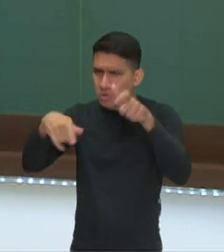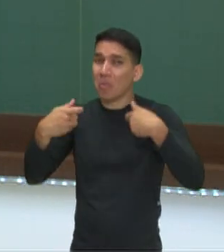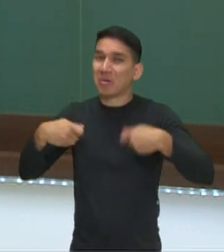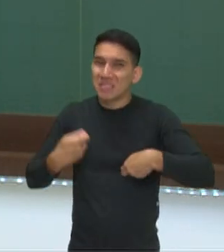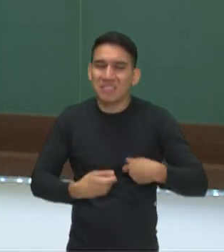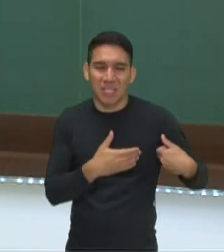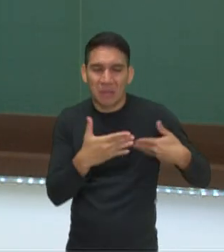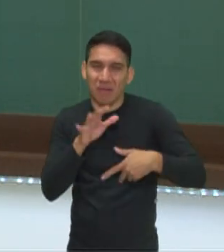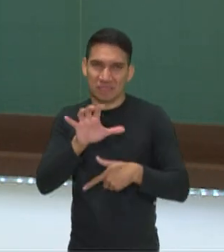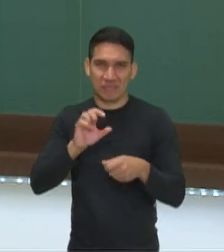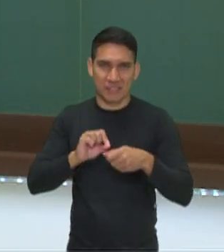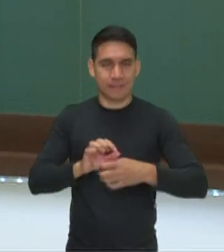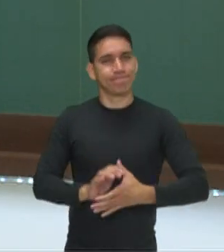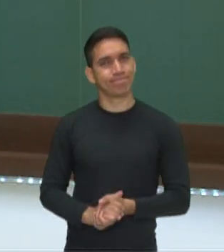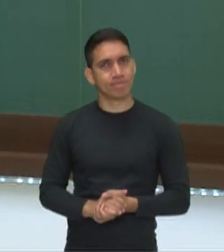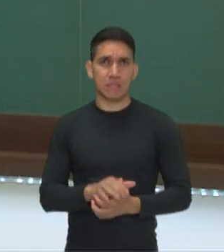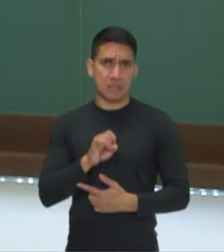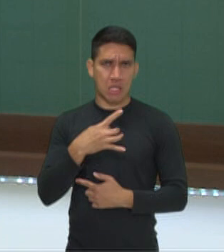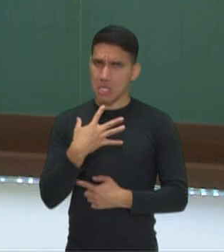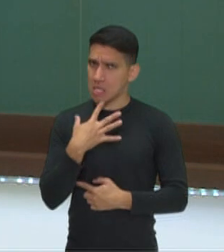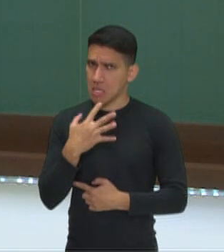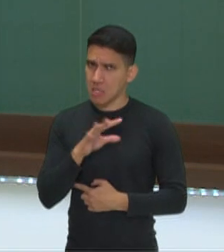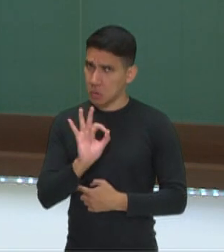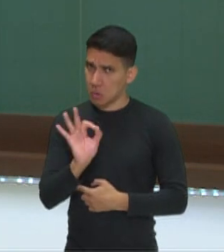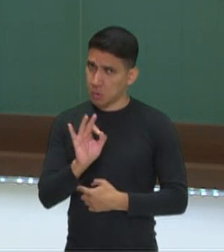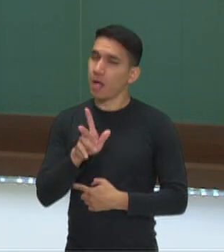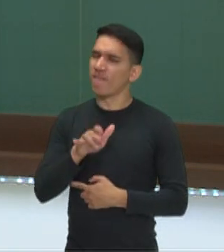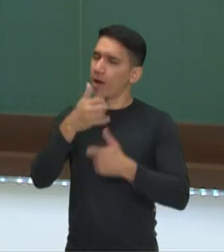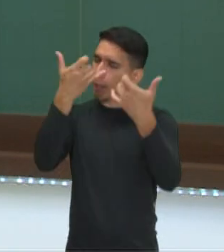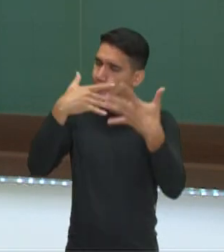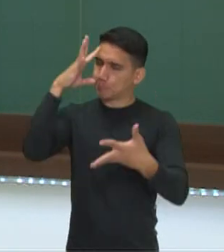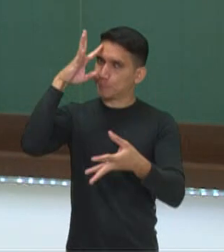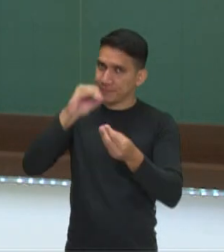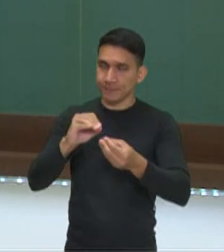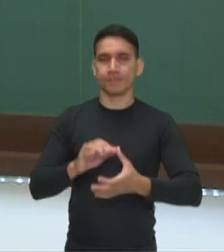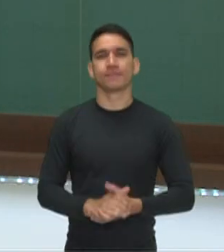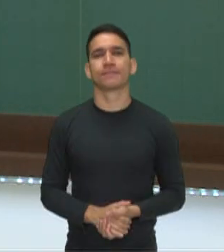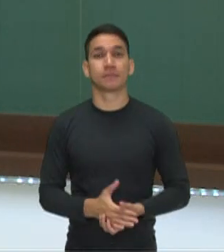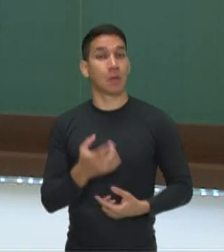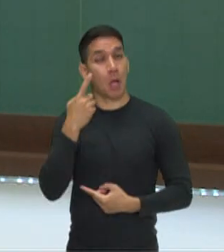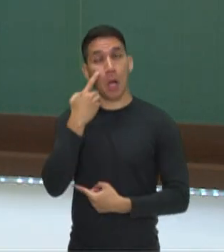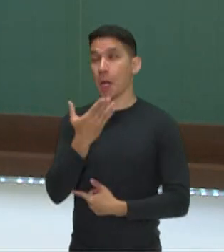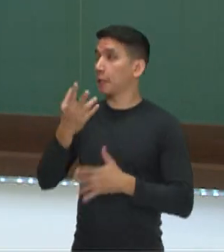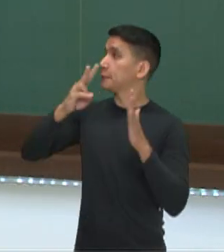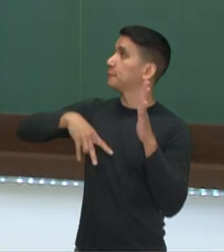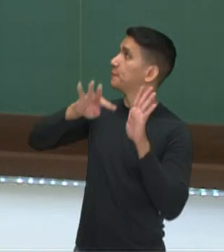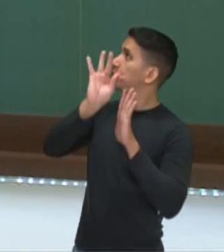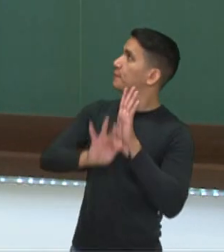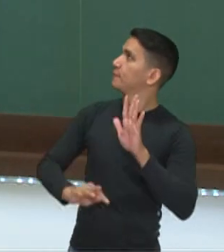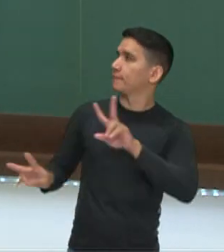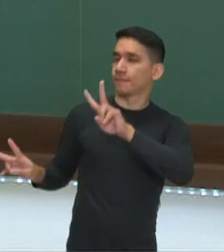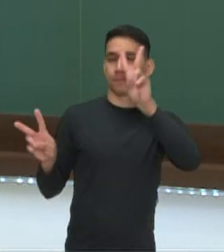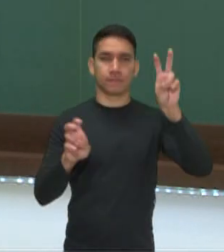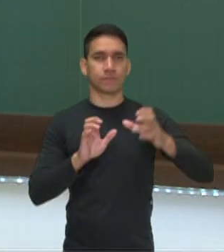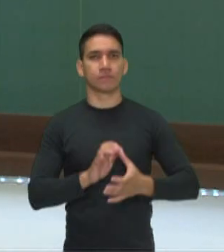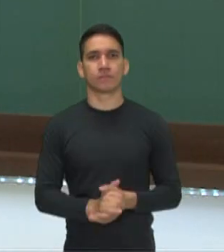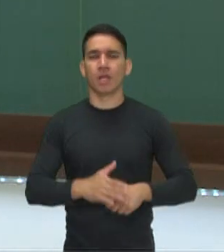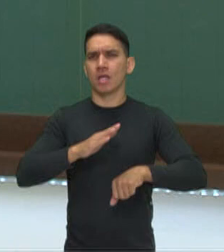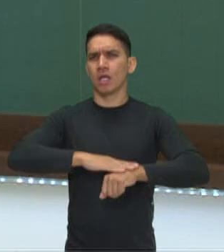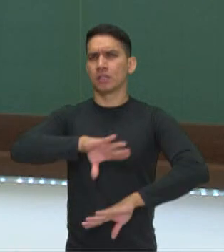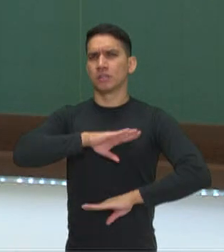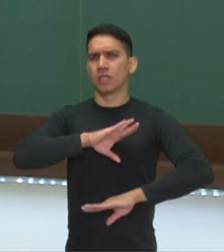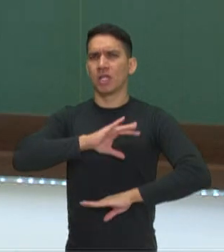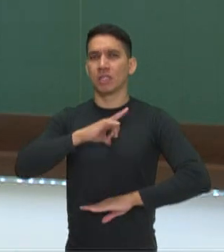esse procedimento? Se você não sabe o que é, você já vai entender. Vamos dar uma olhada na matéria então. Em casos